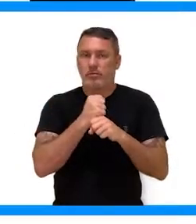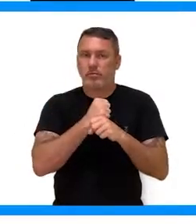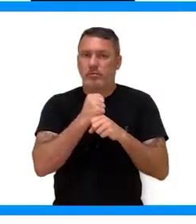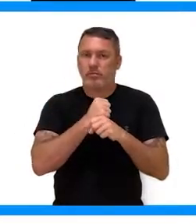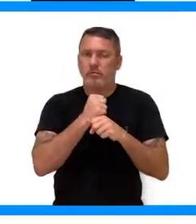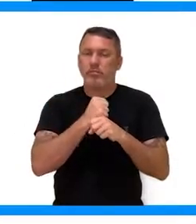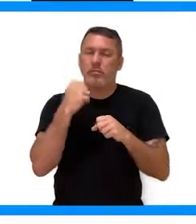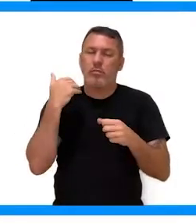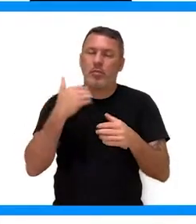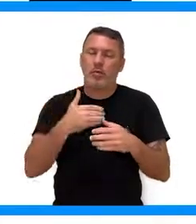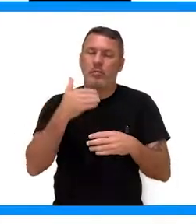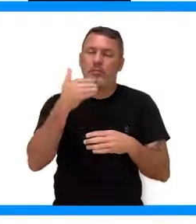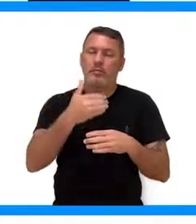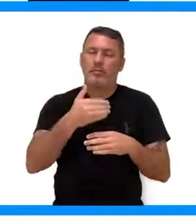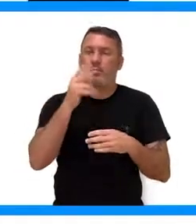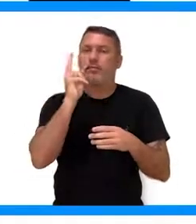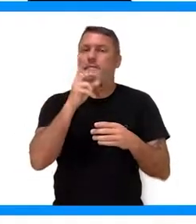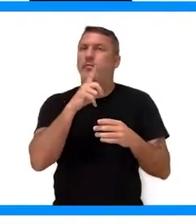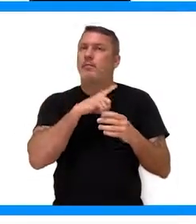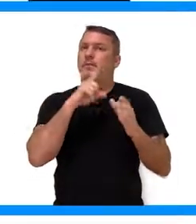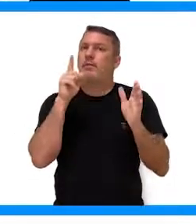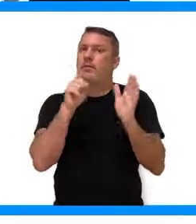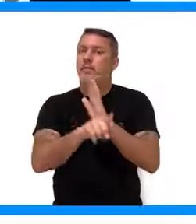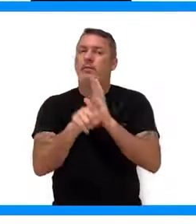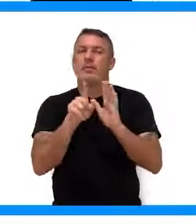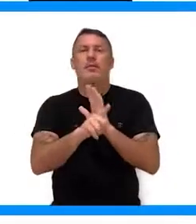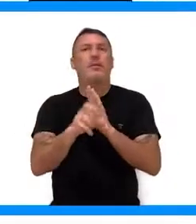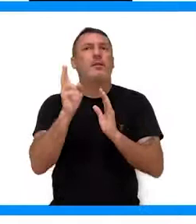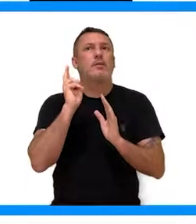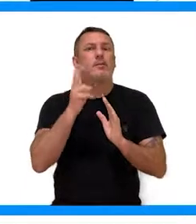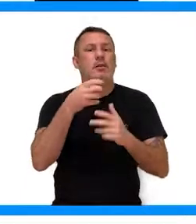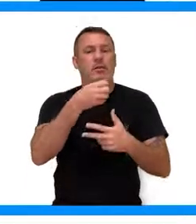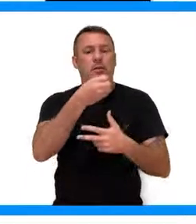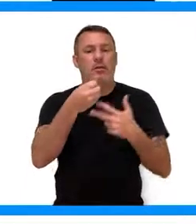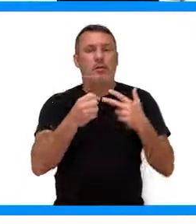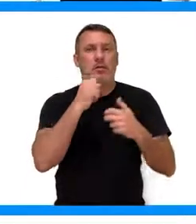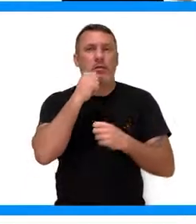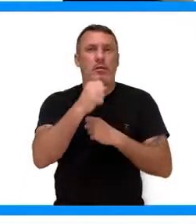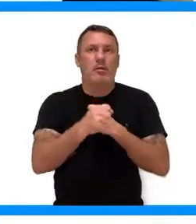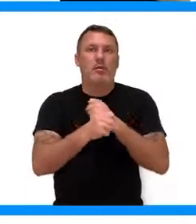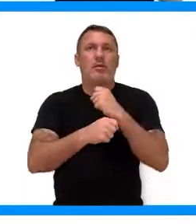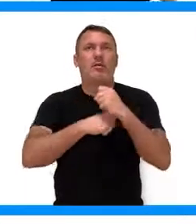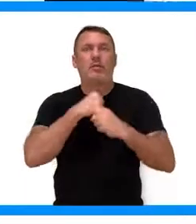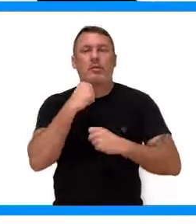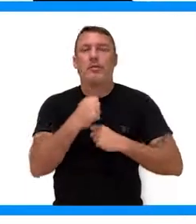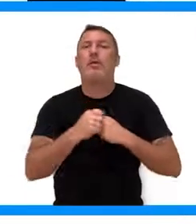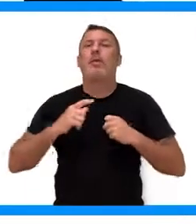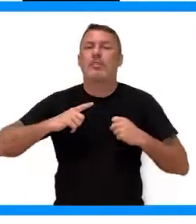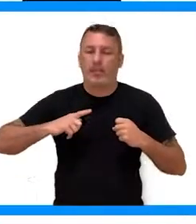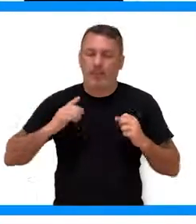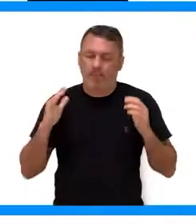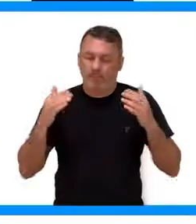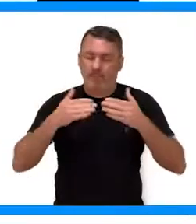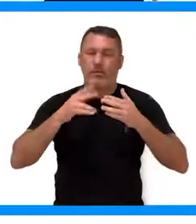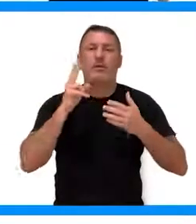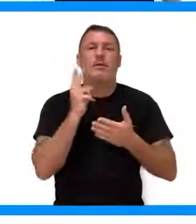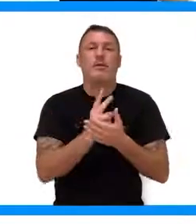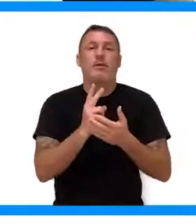nós temos algumas questões, todos os anos nós temos algumas questões relacionadas